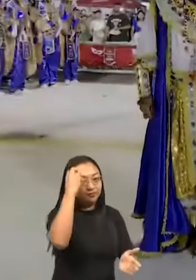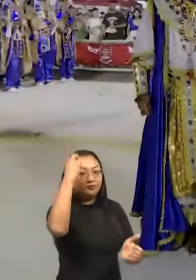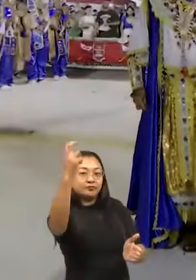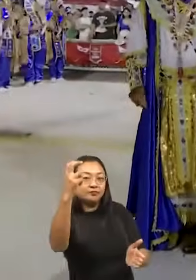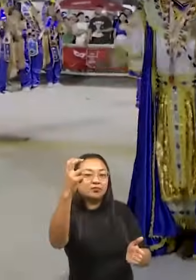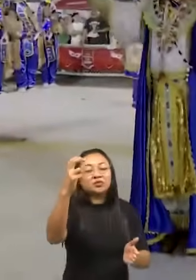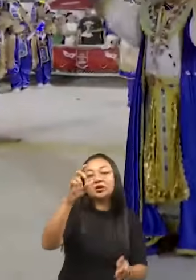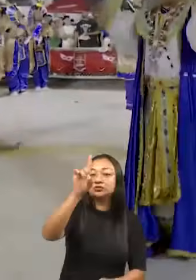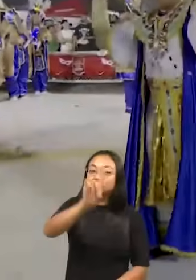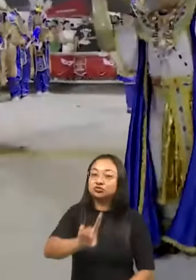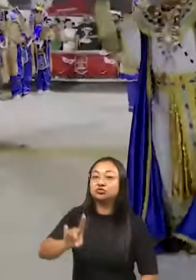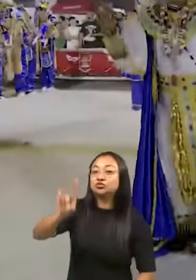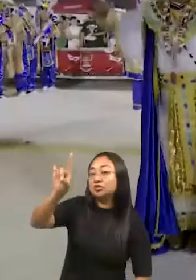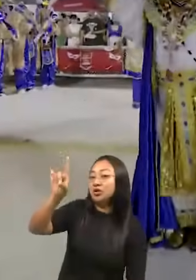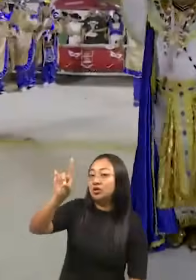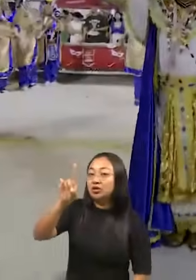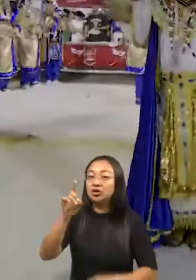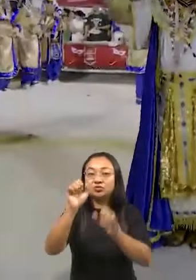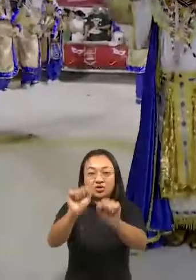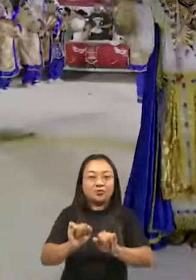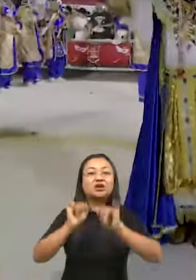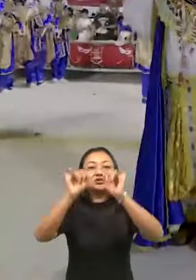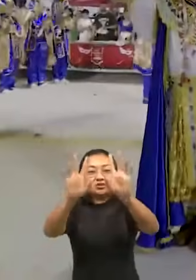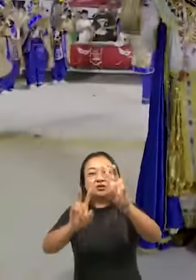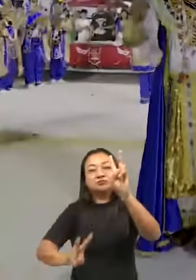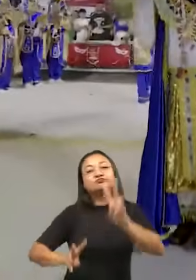sabedoria divinal.